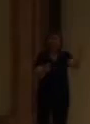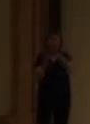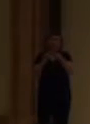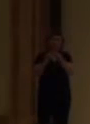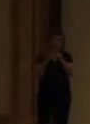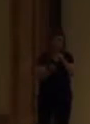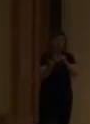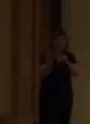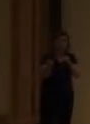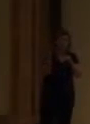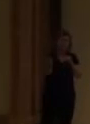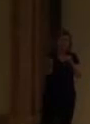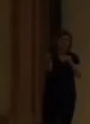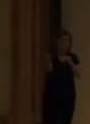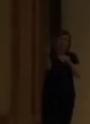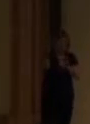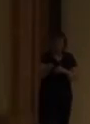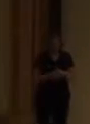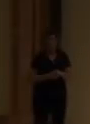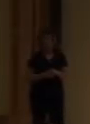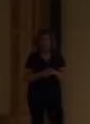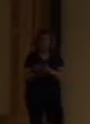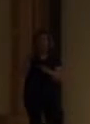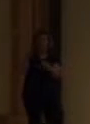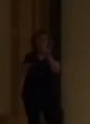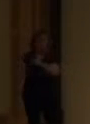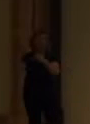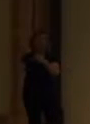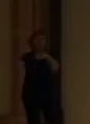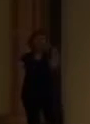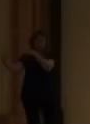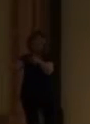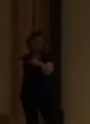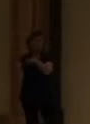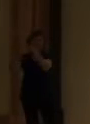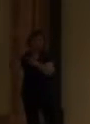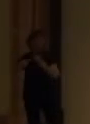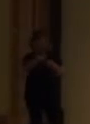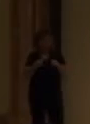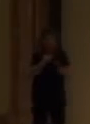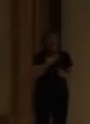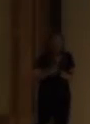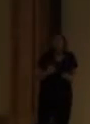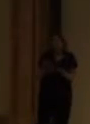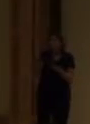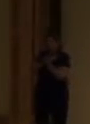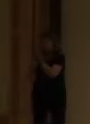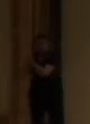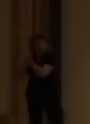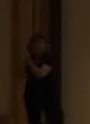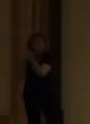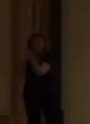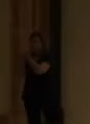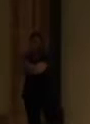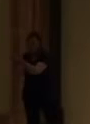o tema esqueceu porque entretanto apareceram 5 ou 6 temas novos. Há esta espécie de excesso de informação, de enxurrada